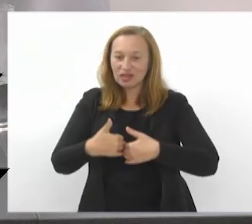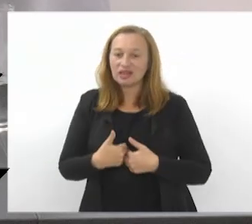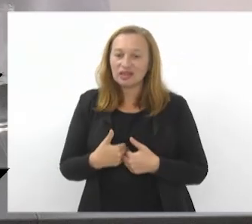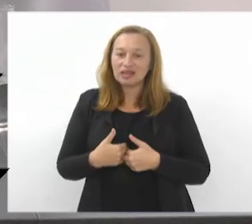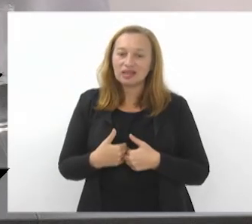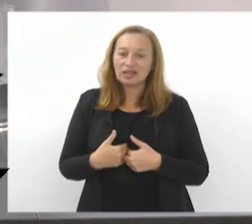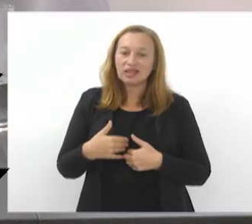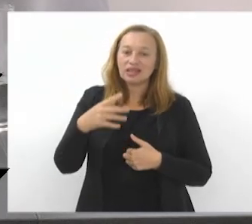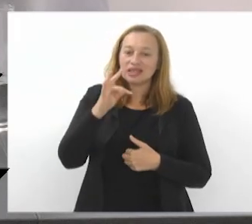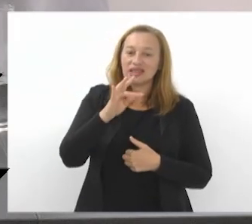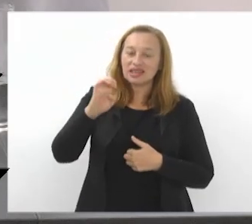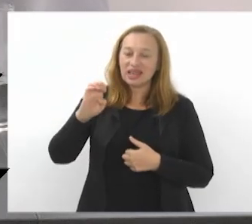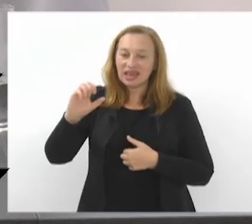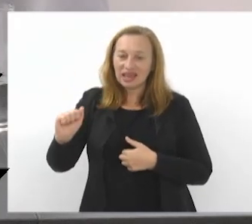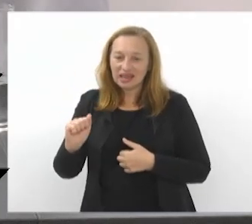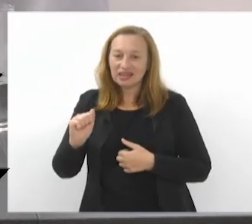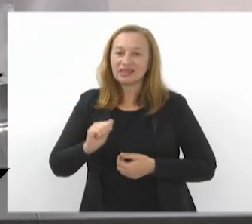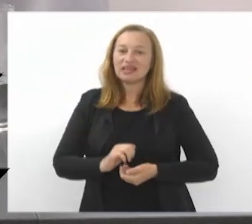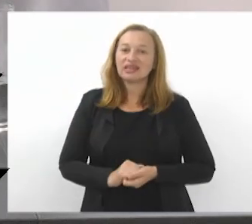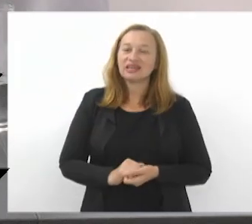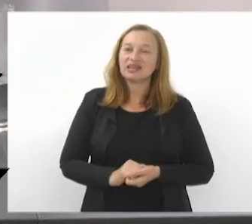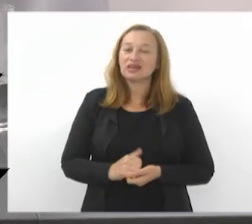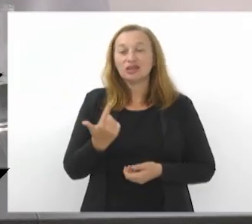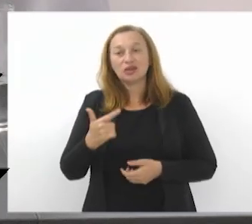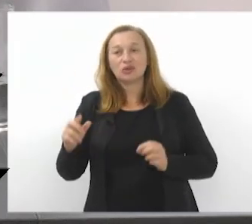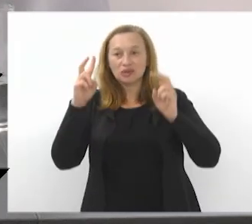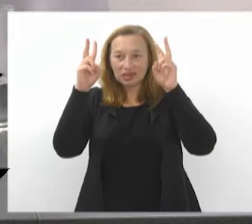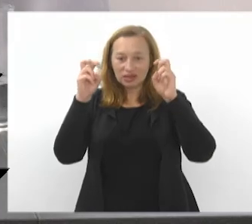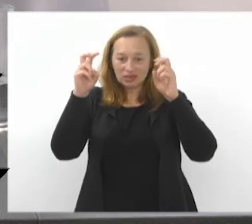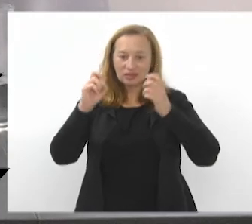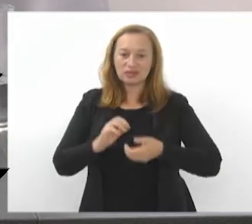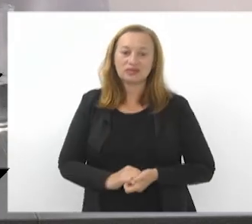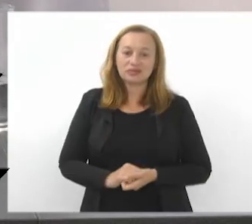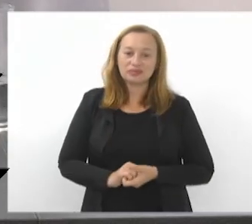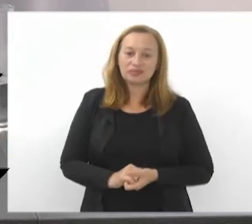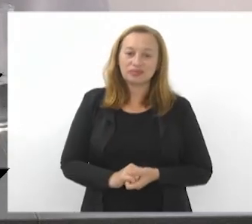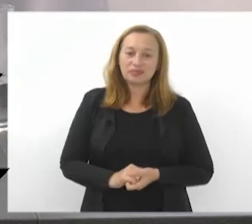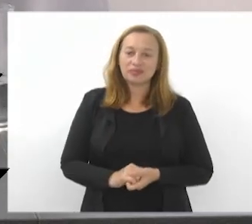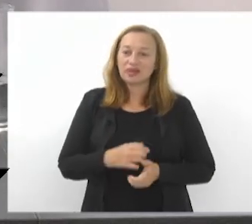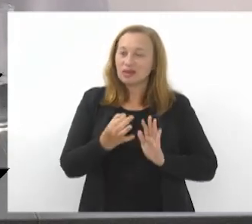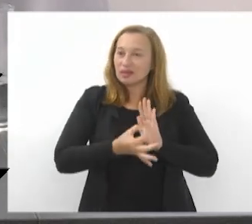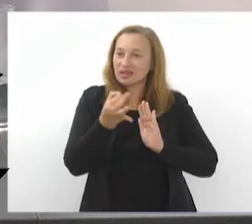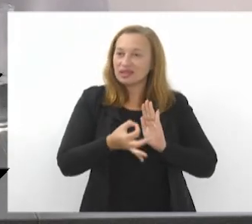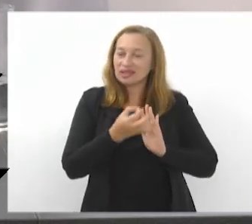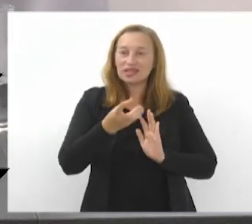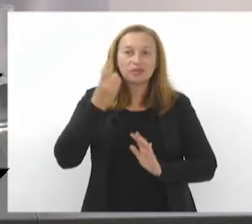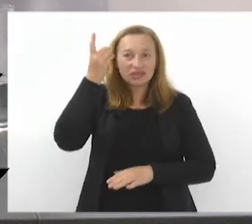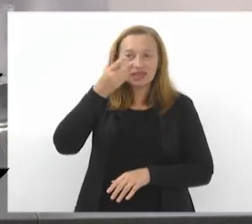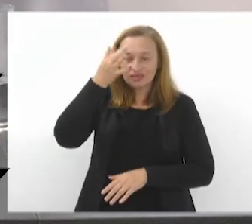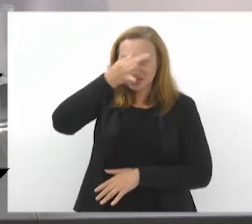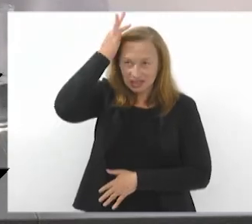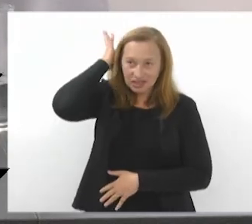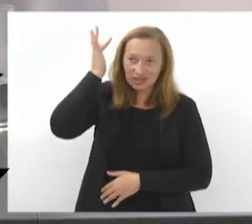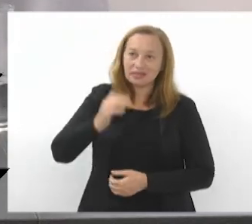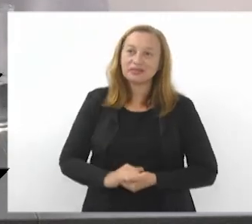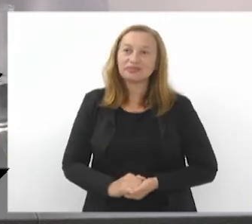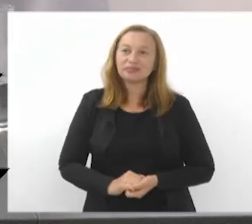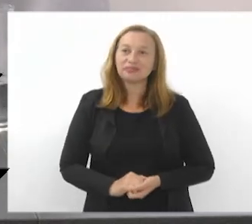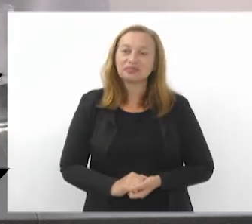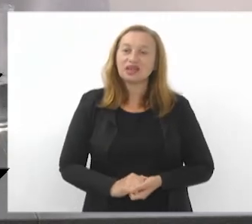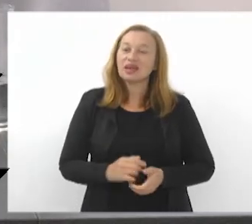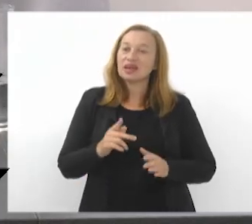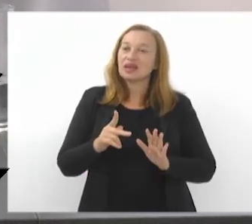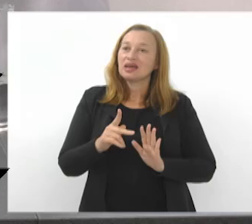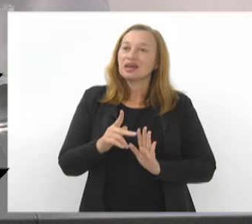autista, até na forma que menciona, e dá outras providências. Para parecer, deputado Fred Pacheco.